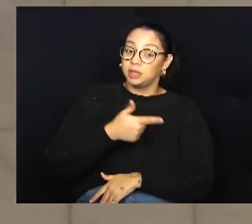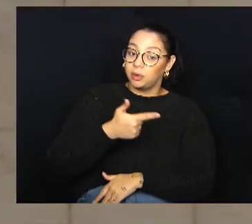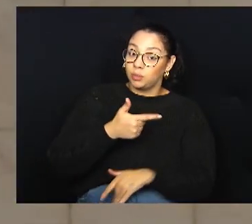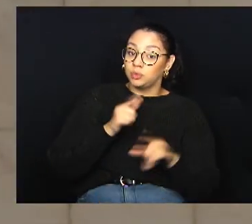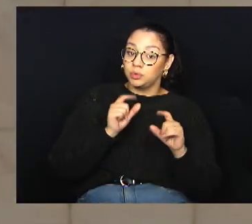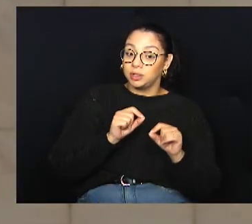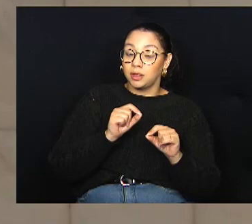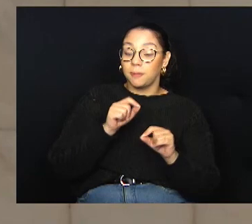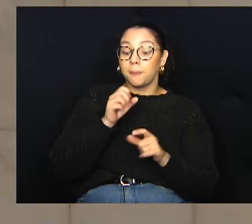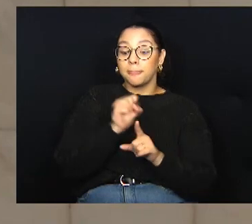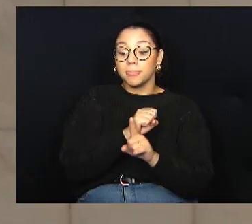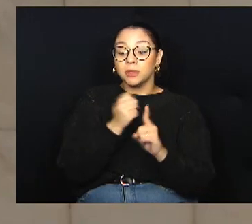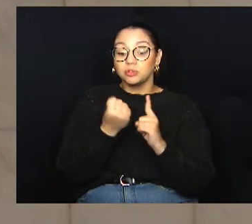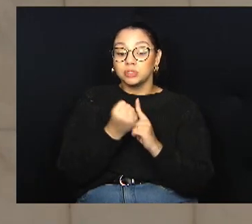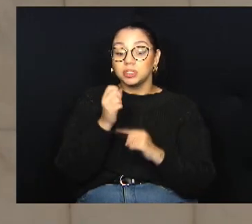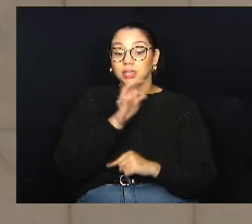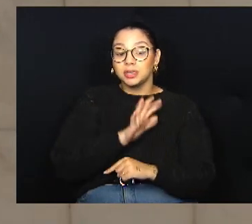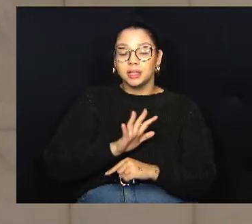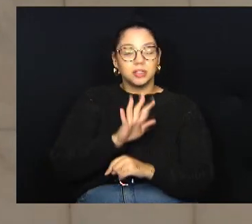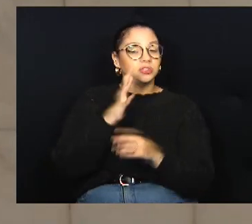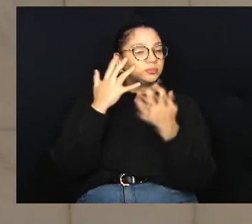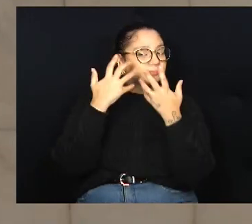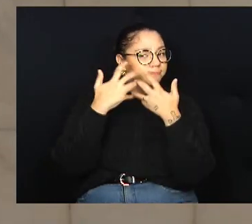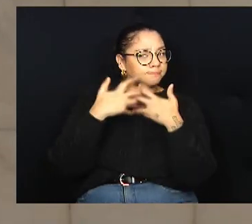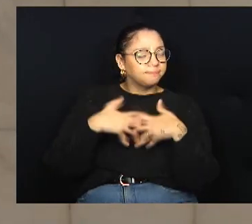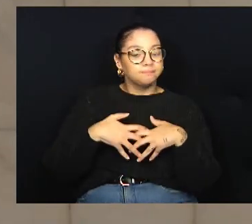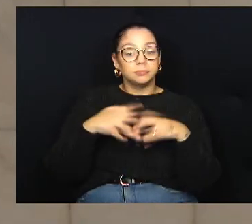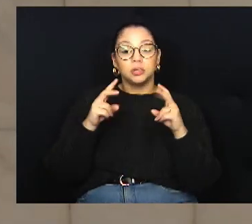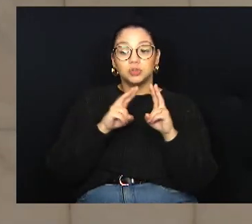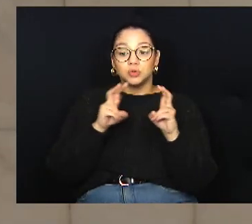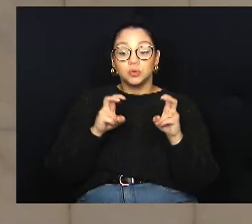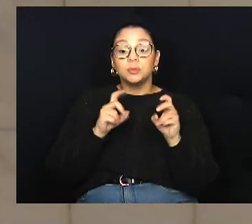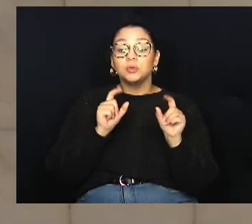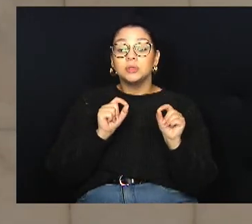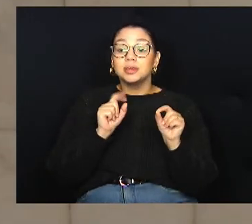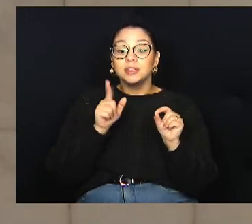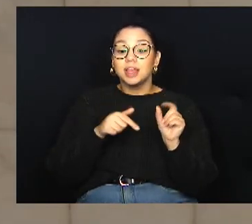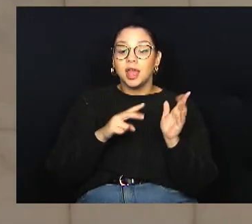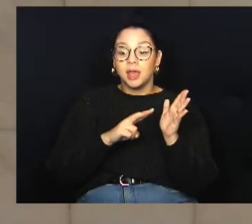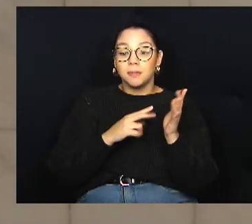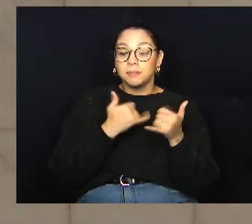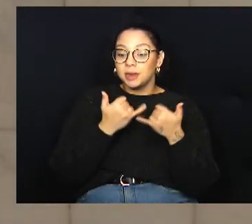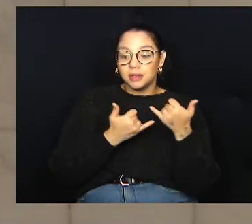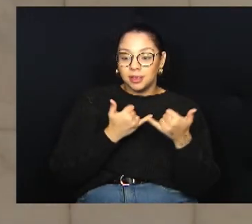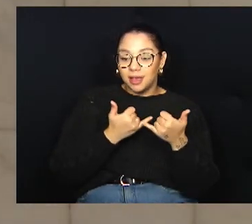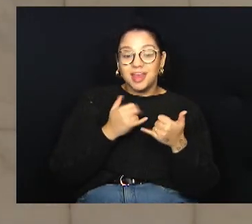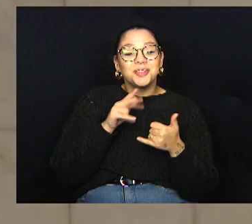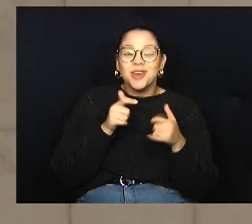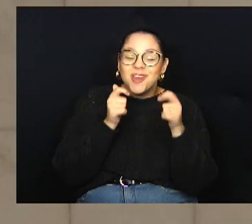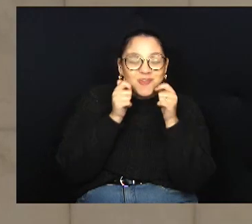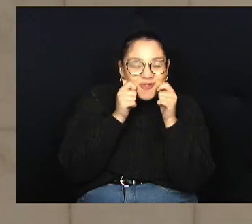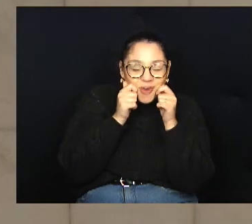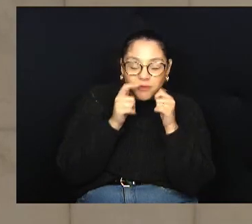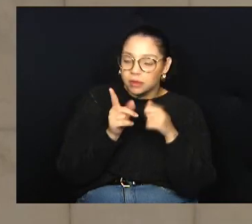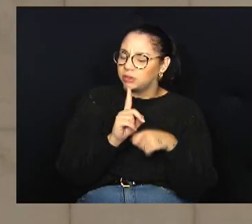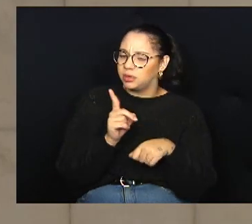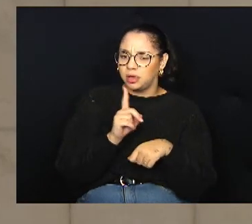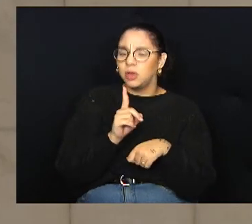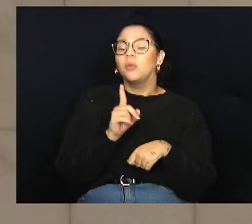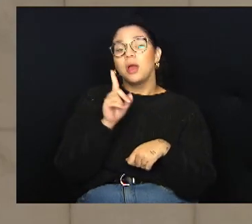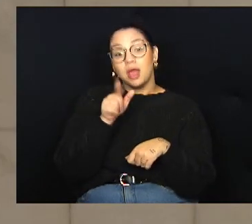com que a sociedade reflita sobre o que é o brincar. O brincar isso não é uma coisa fofa. O brincar tem uma série